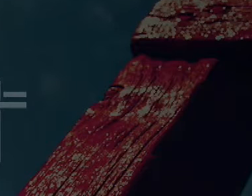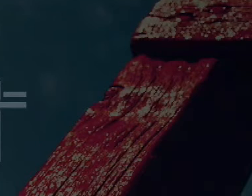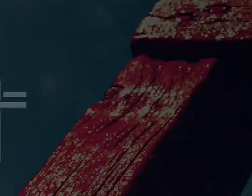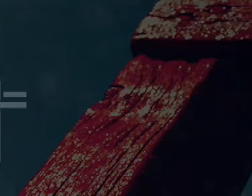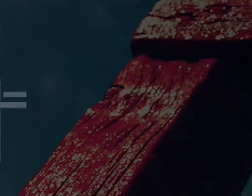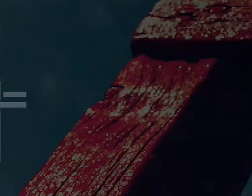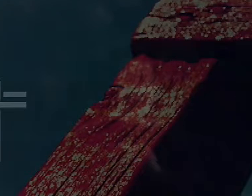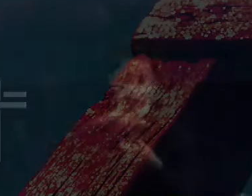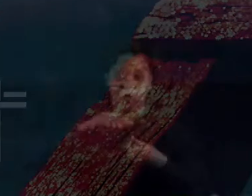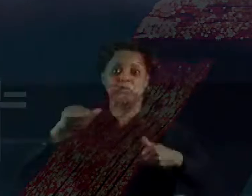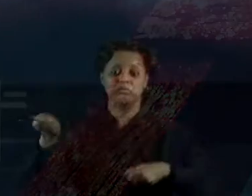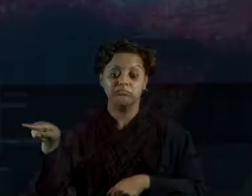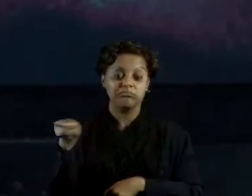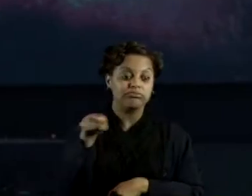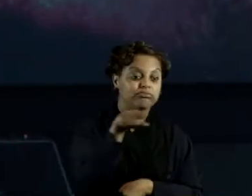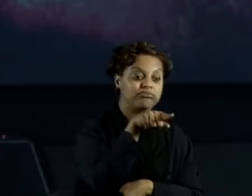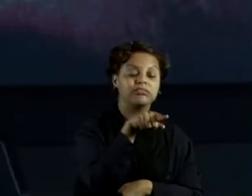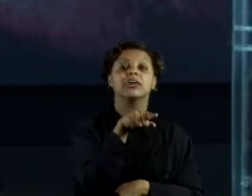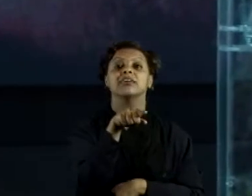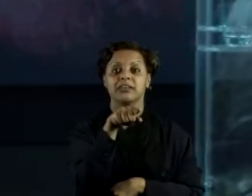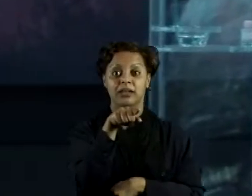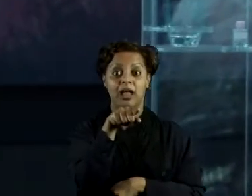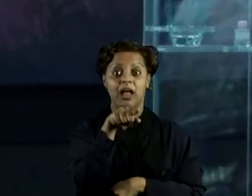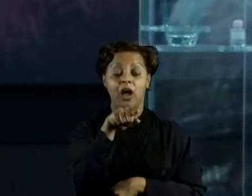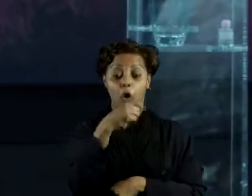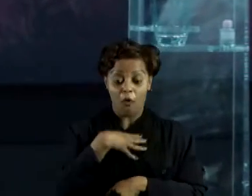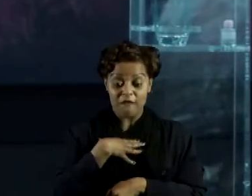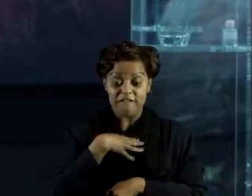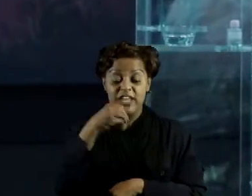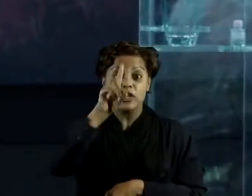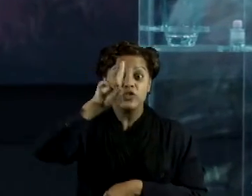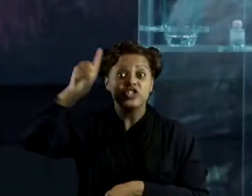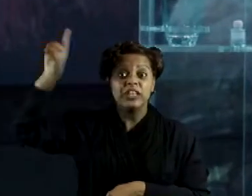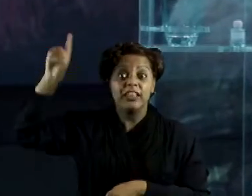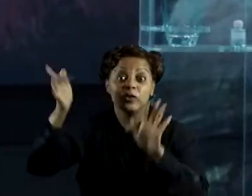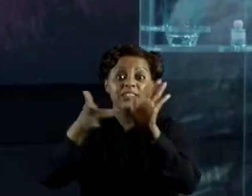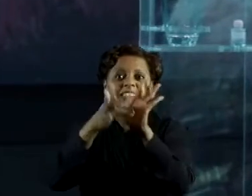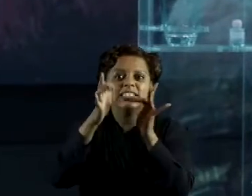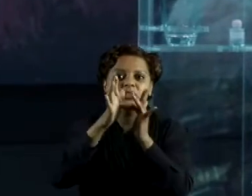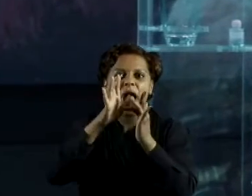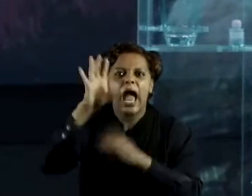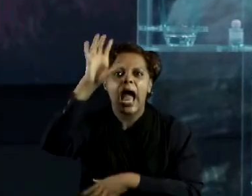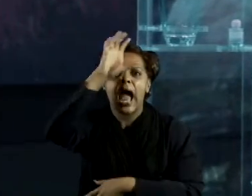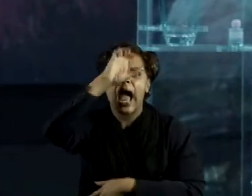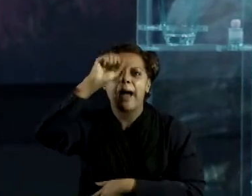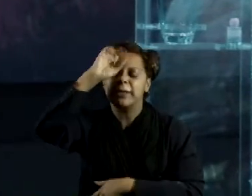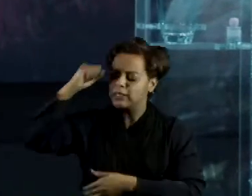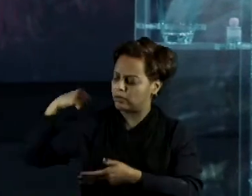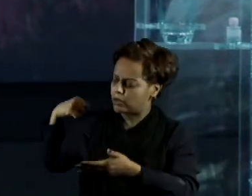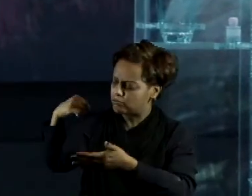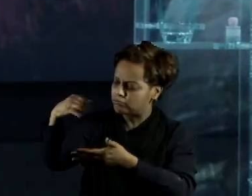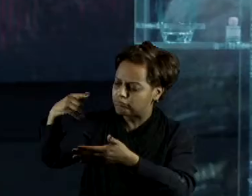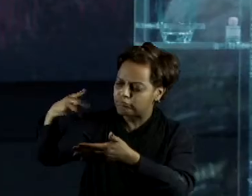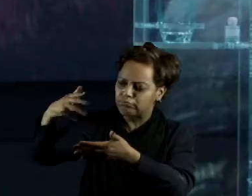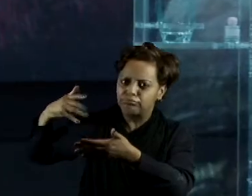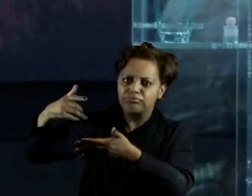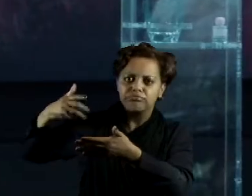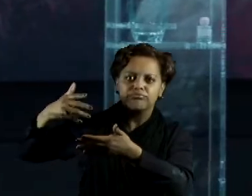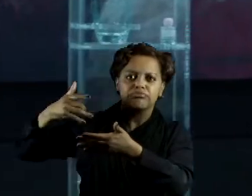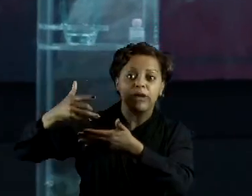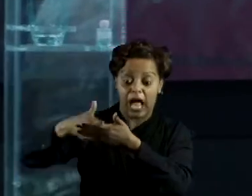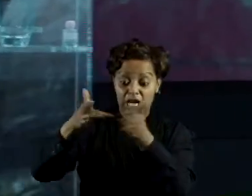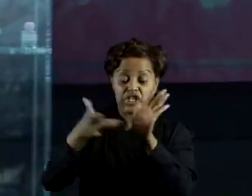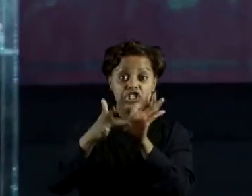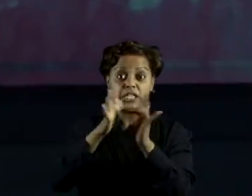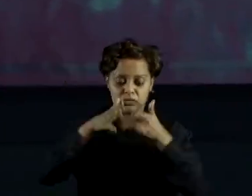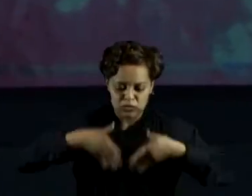O próprio Filho de Deus, Ele aprendeu ao longo da sua vida. Ele